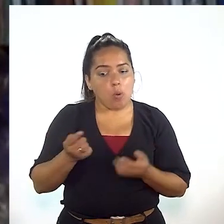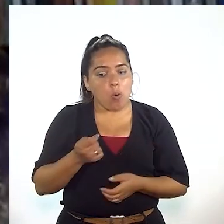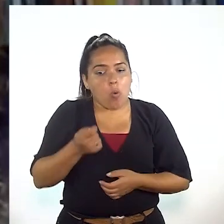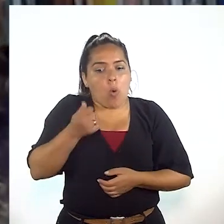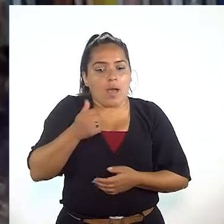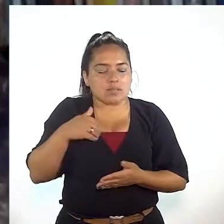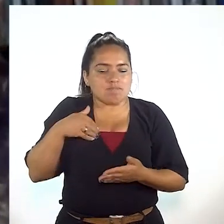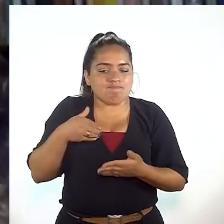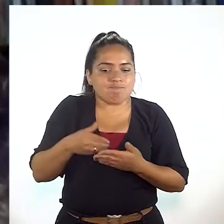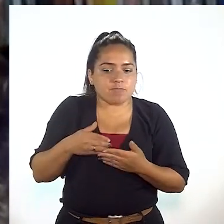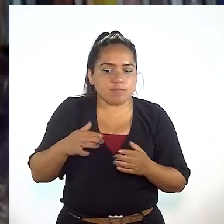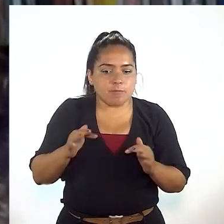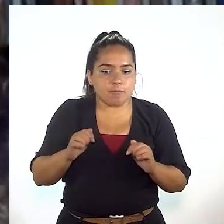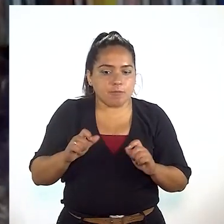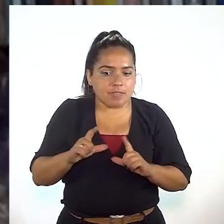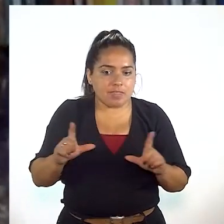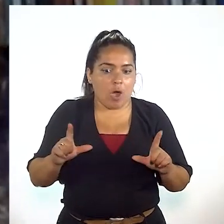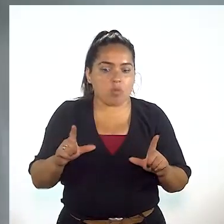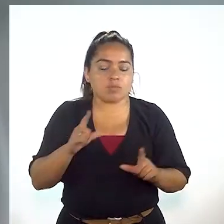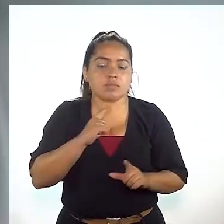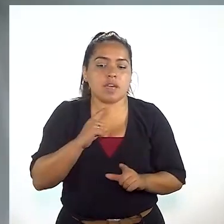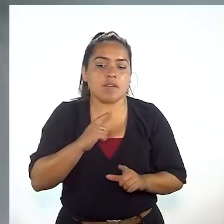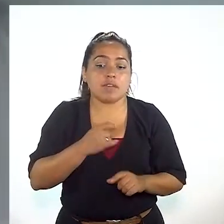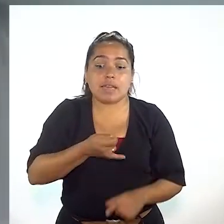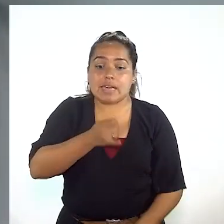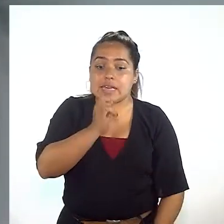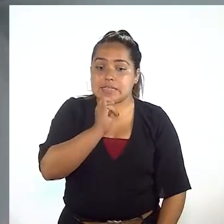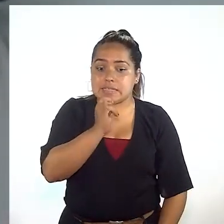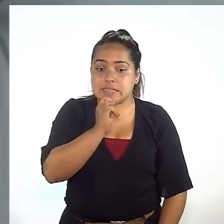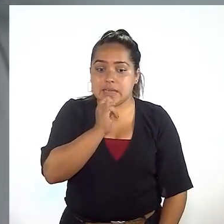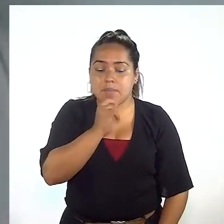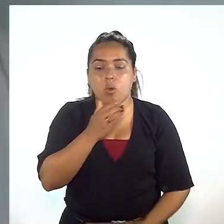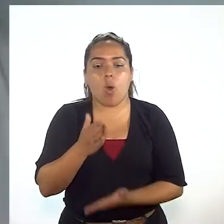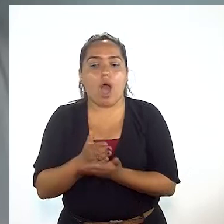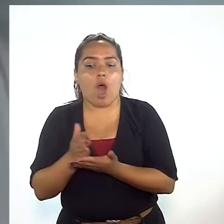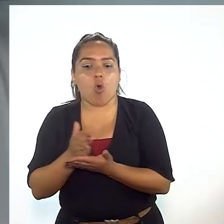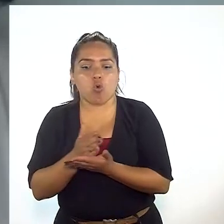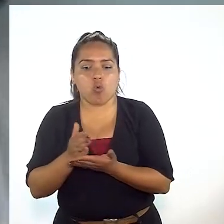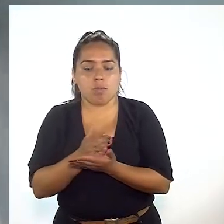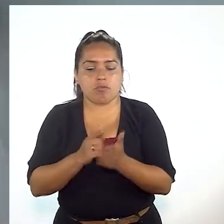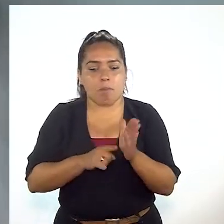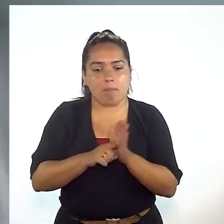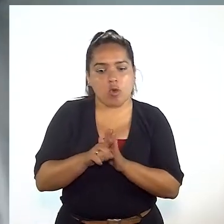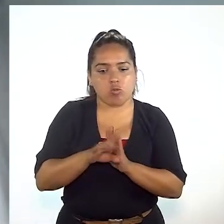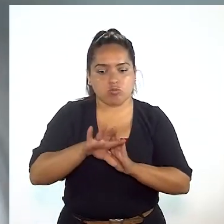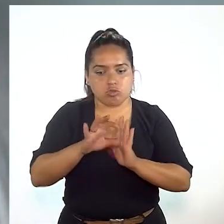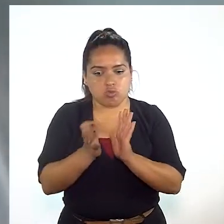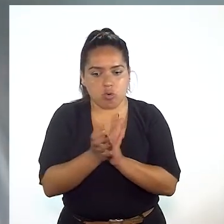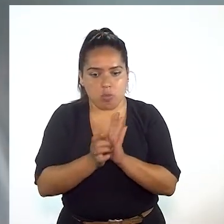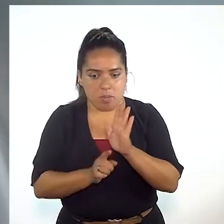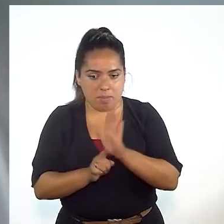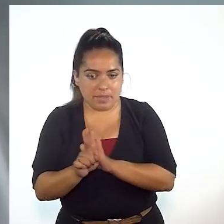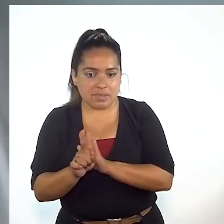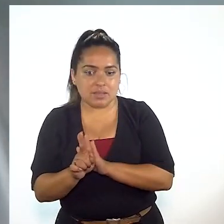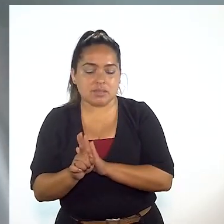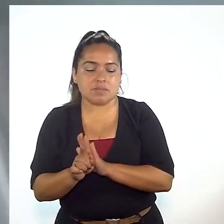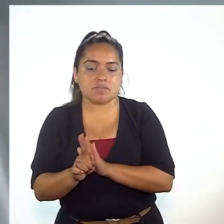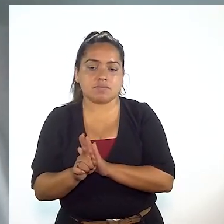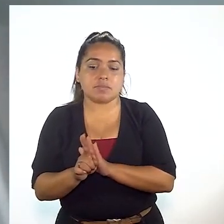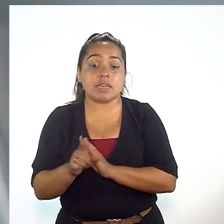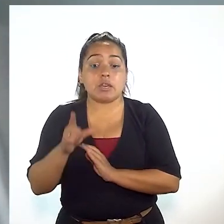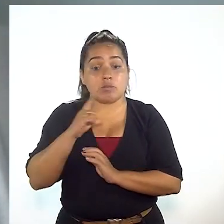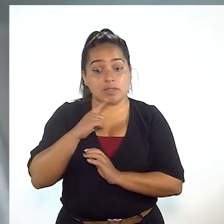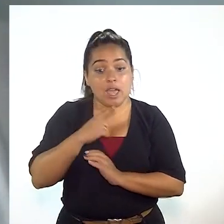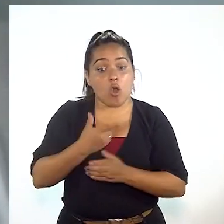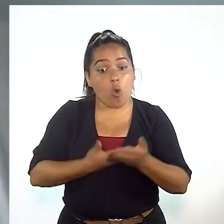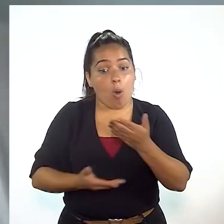empreendedores locais. Bem, a gente já está caminhando aí para o nosso finalzinho de evento. Teve algumas